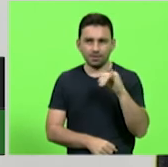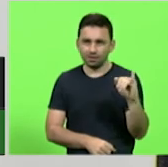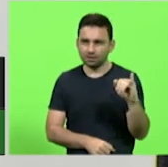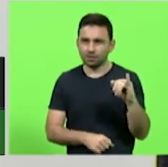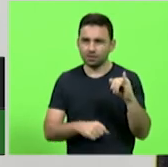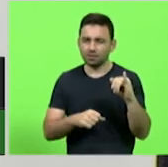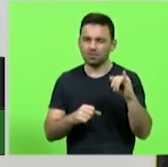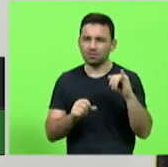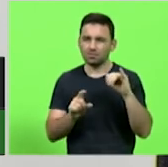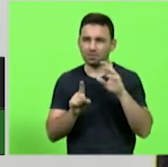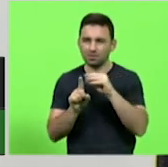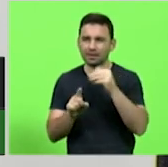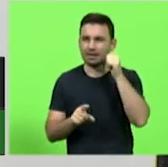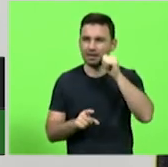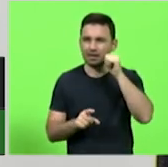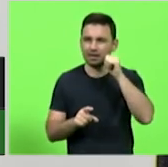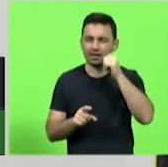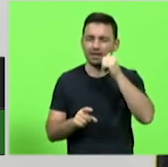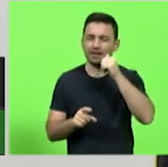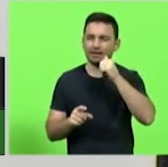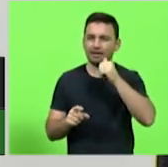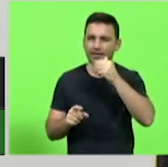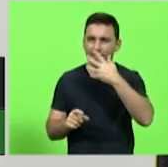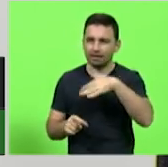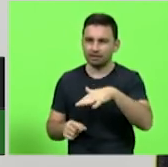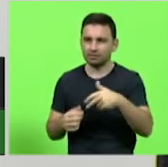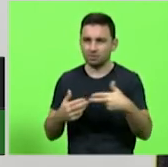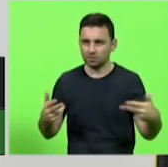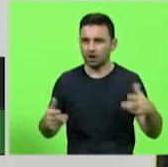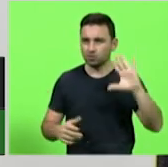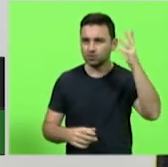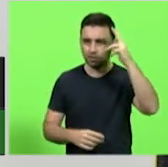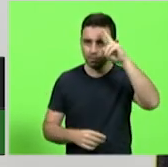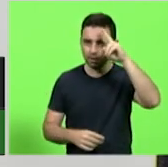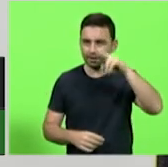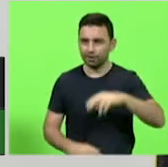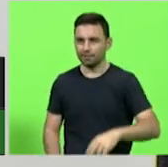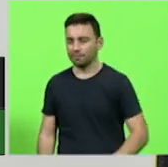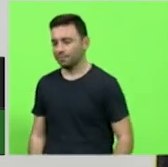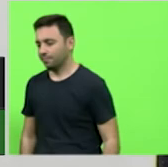foi um dos envolvidos, vocês.